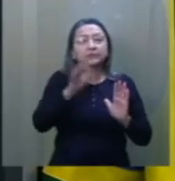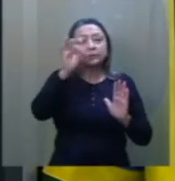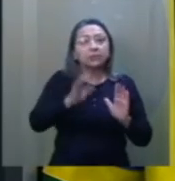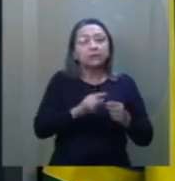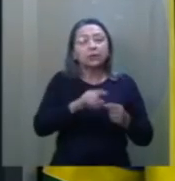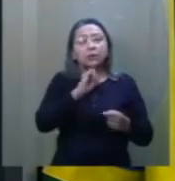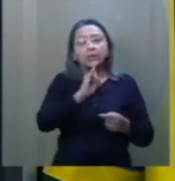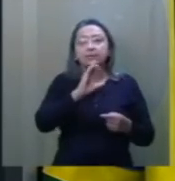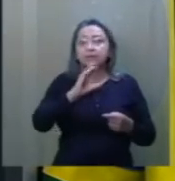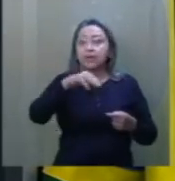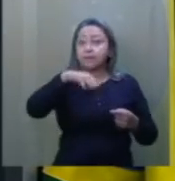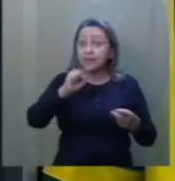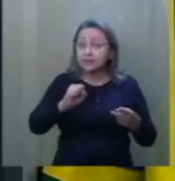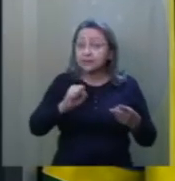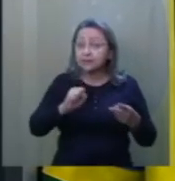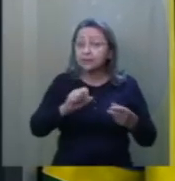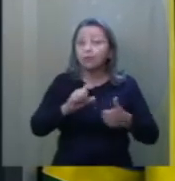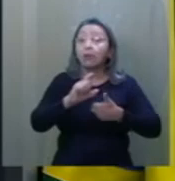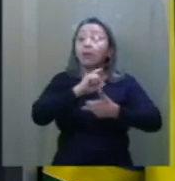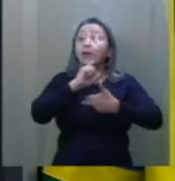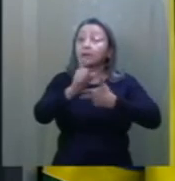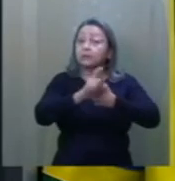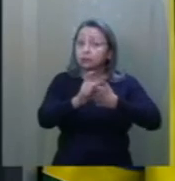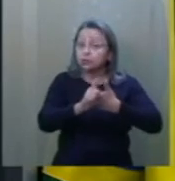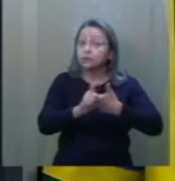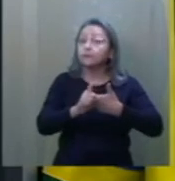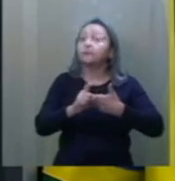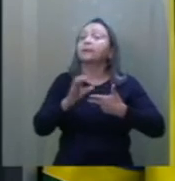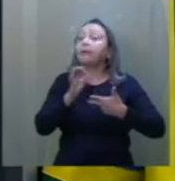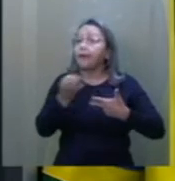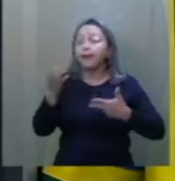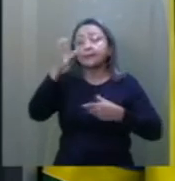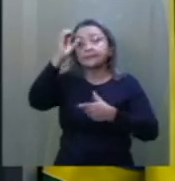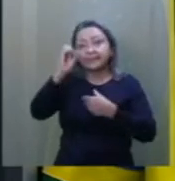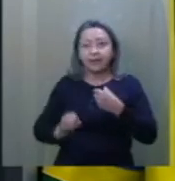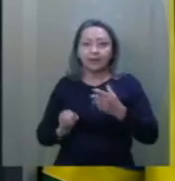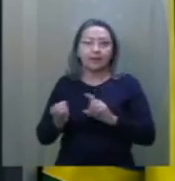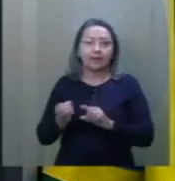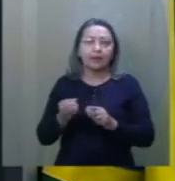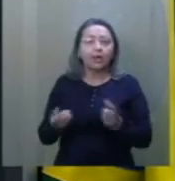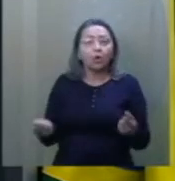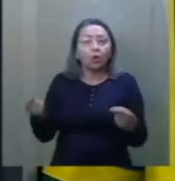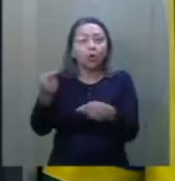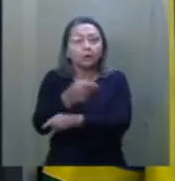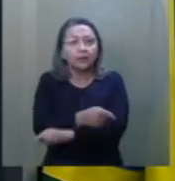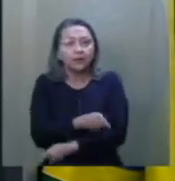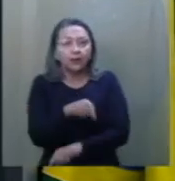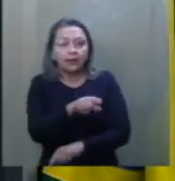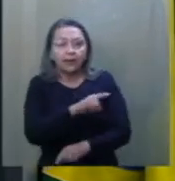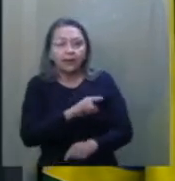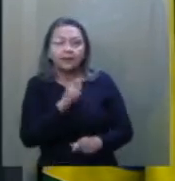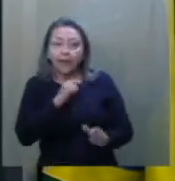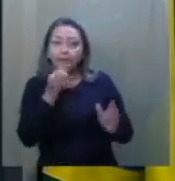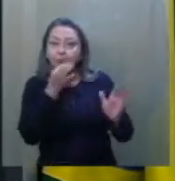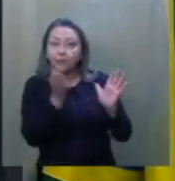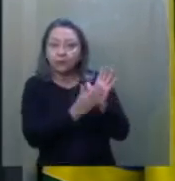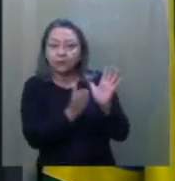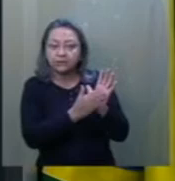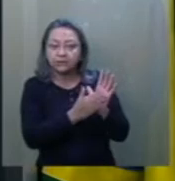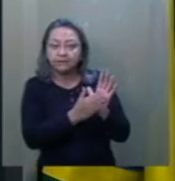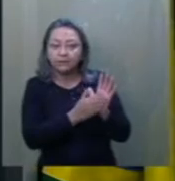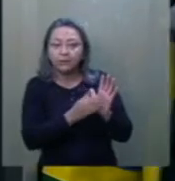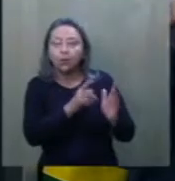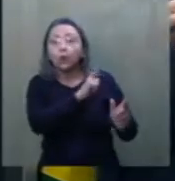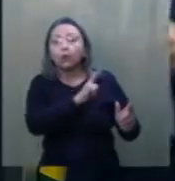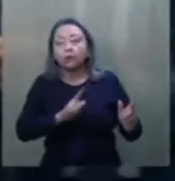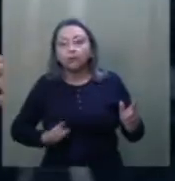Executivo ofereceu zerar o PIS, COFINS e CID sobre gasolina e etanol. Em contrapartida, aí que entra essa proposta, né, os governadores